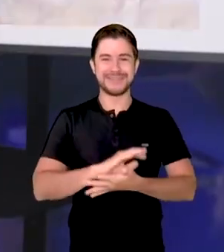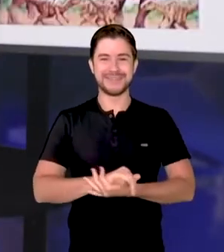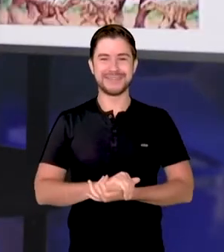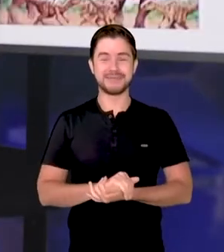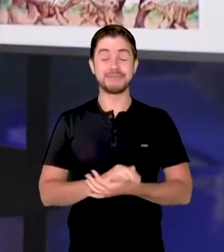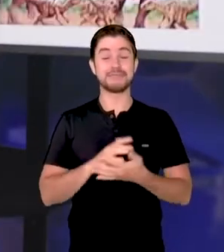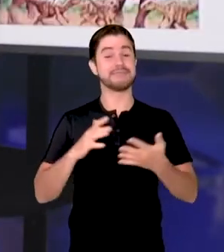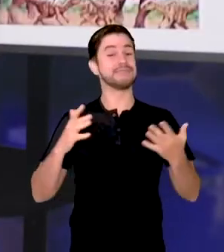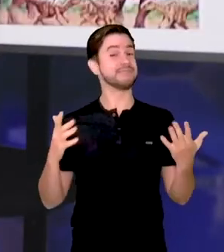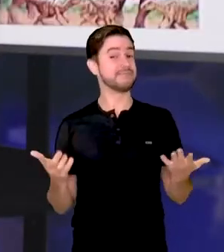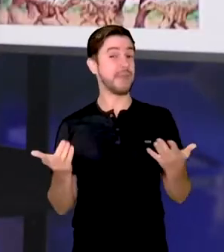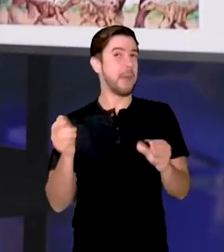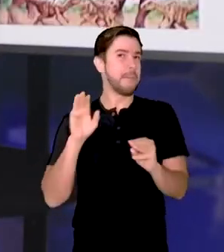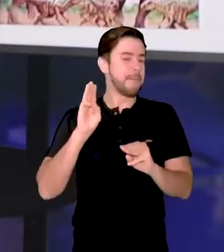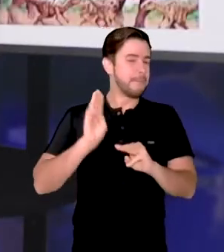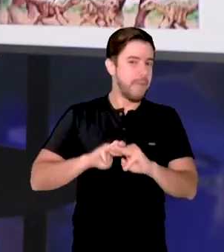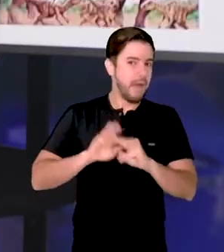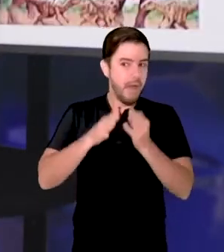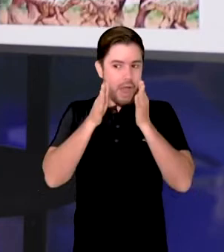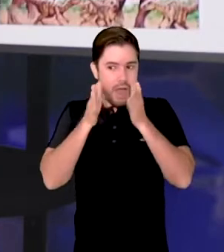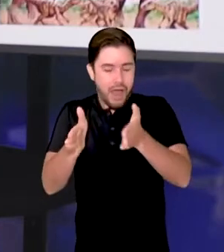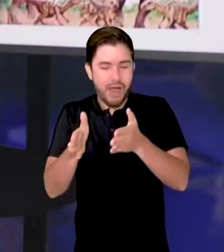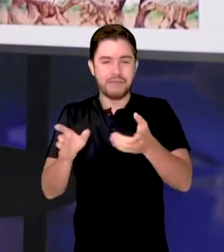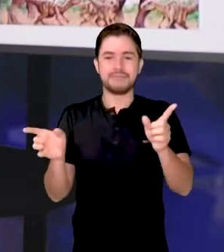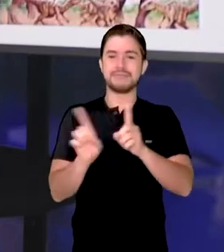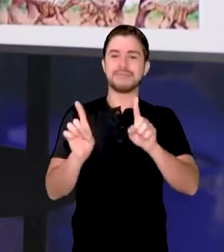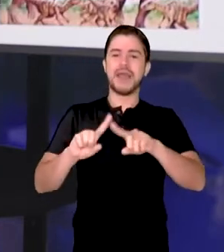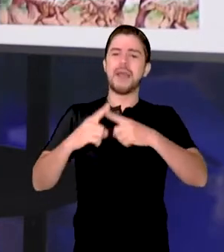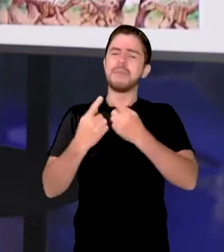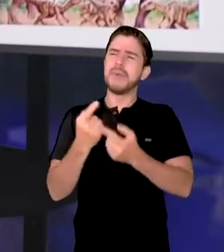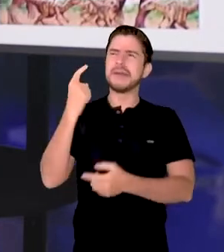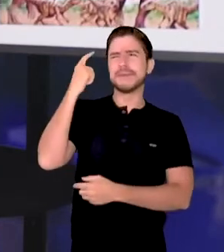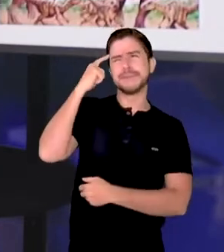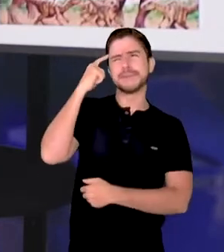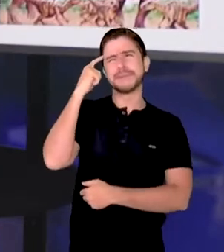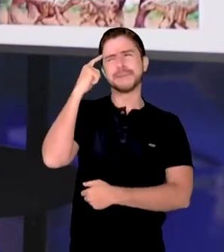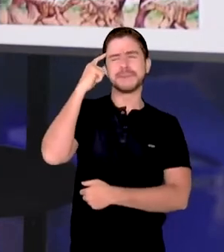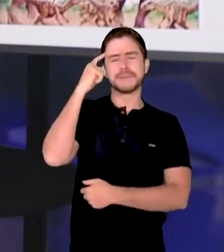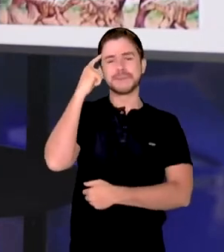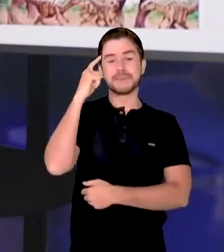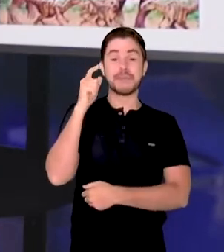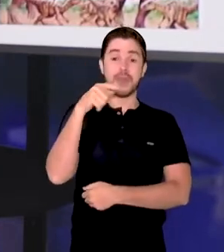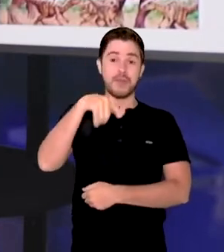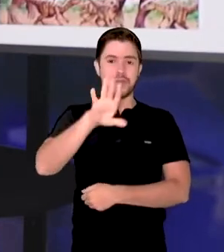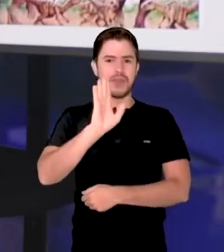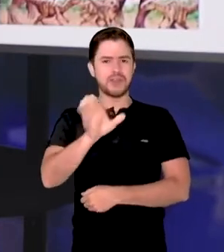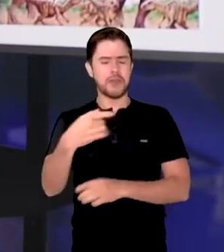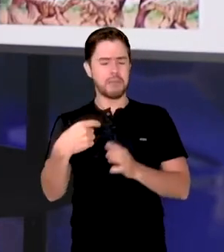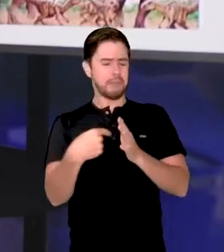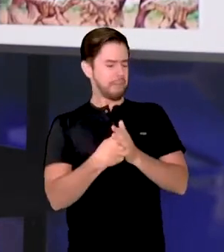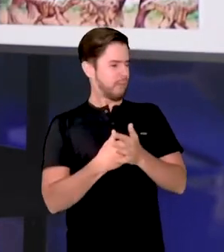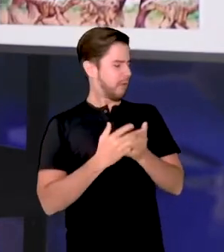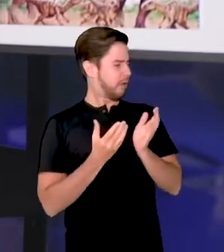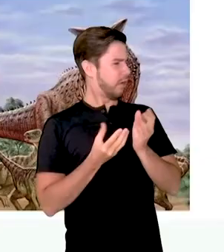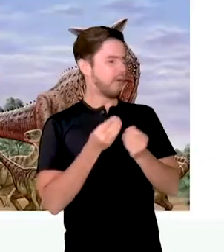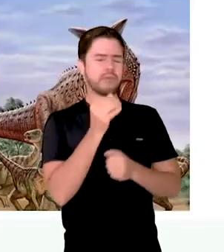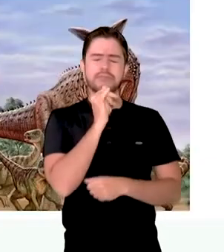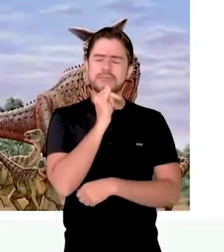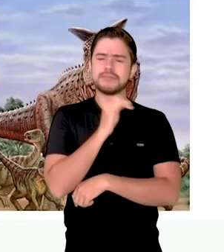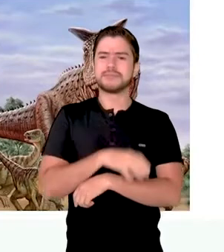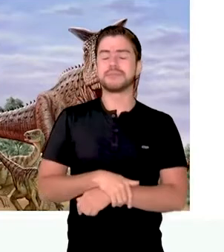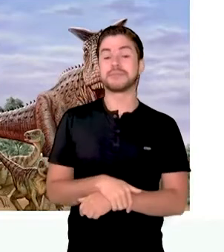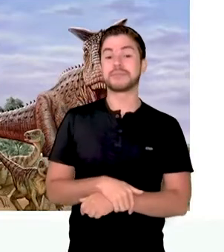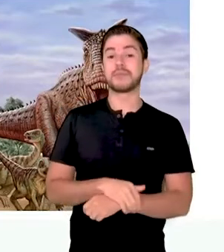não necessariamente matemática né mas é mais um questionamento para vocês Vocês já se perguntaram o seguinte